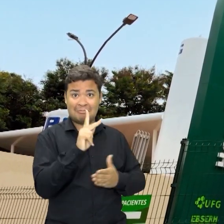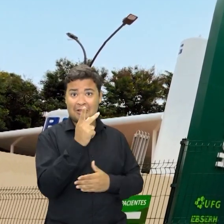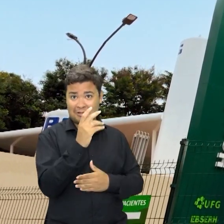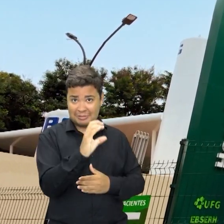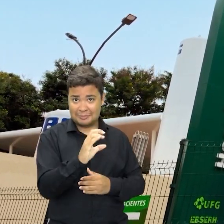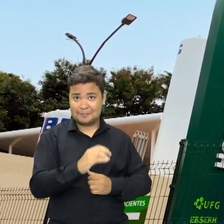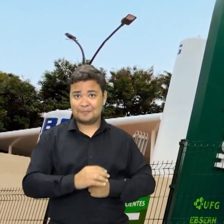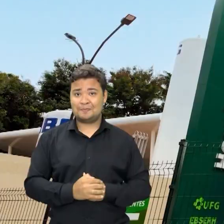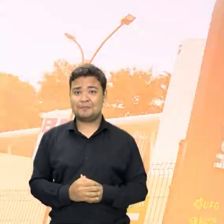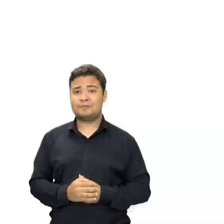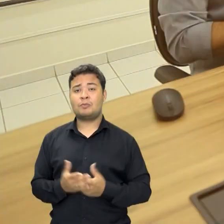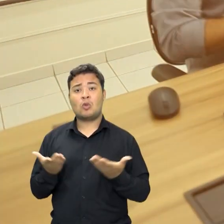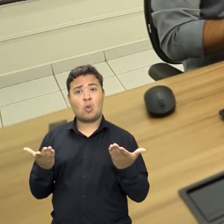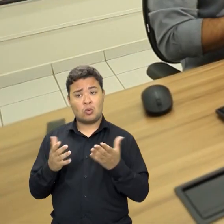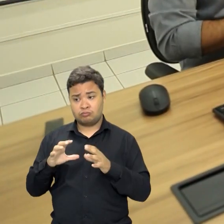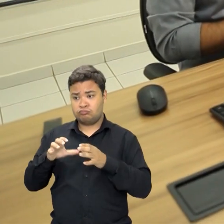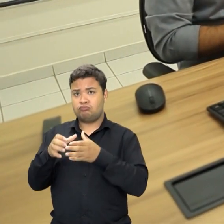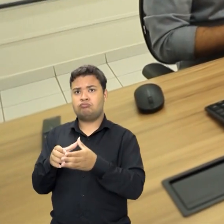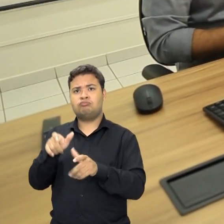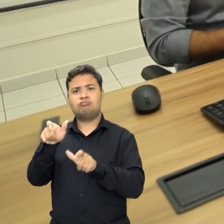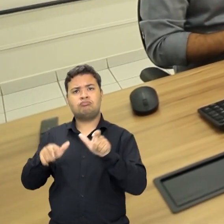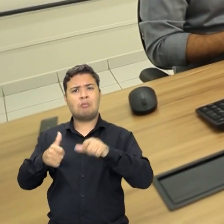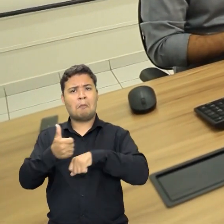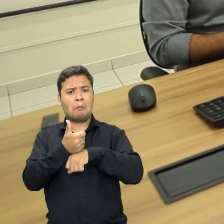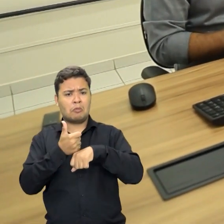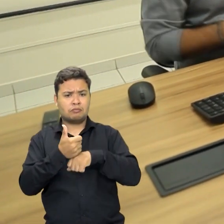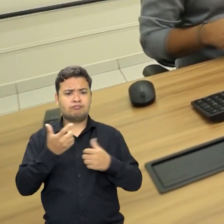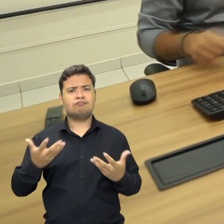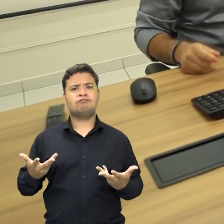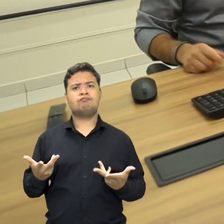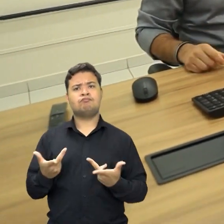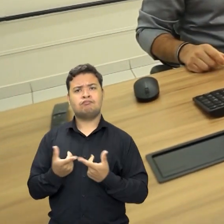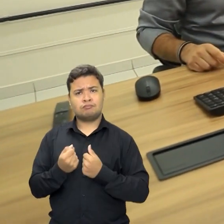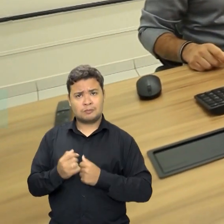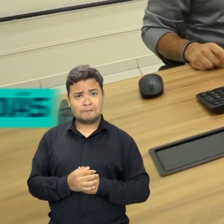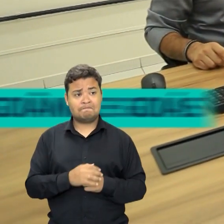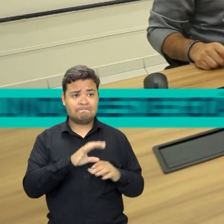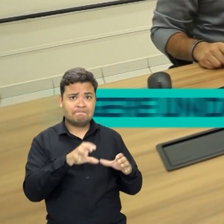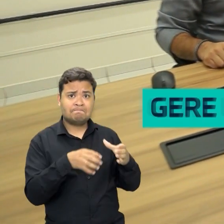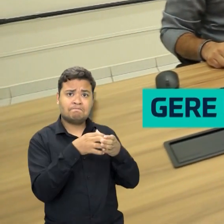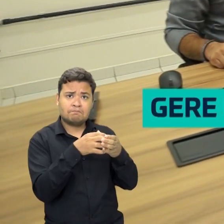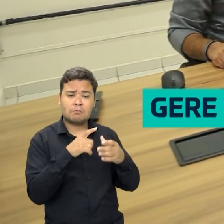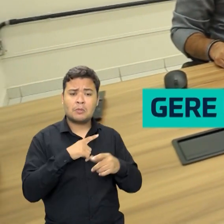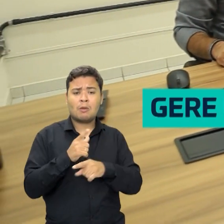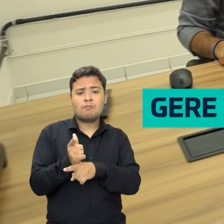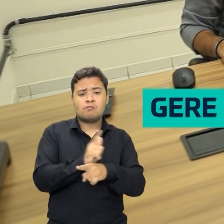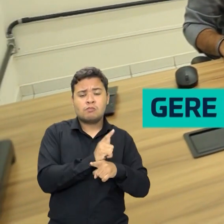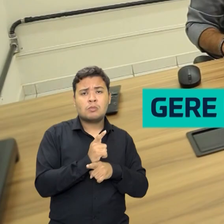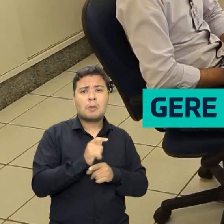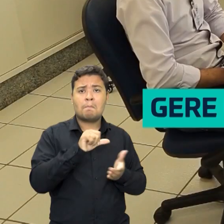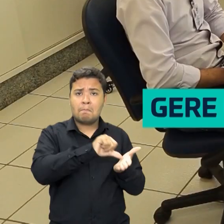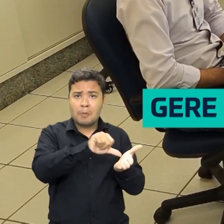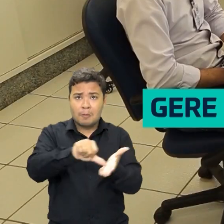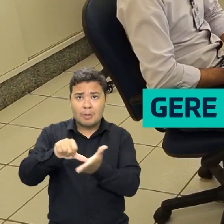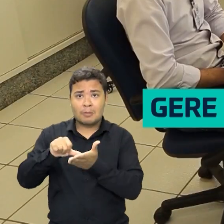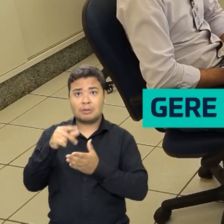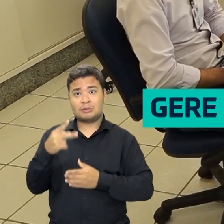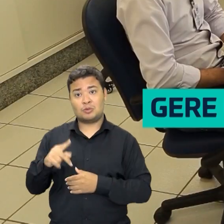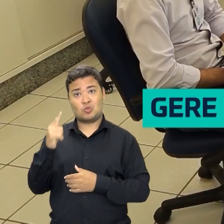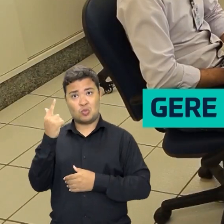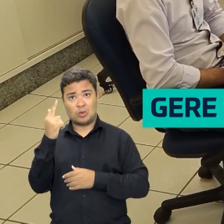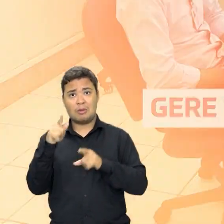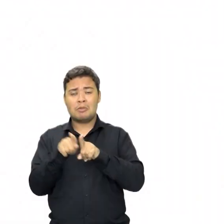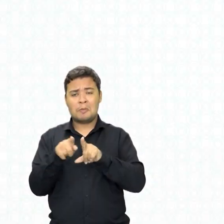HC. Hoje, por meio do corpo de profissionais competentes, a Fundação gere unidades municipais de Goiânia e